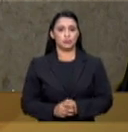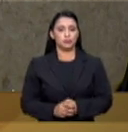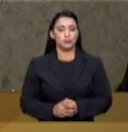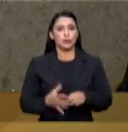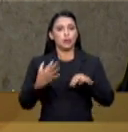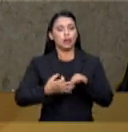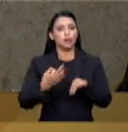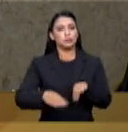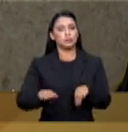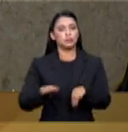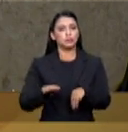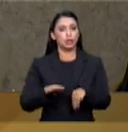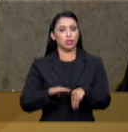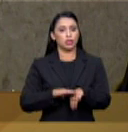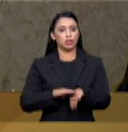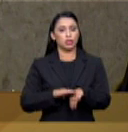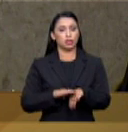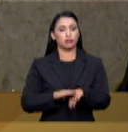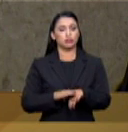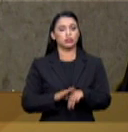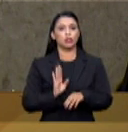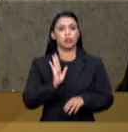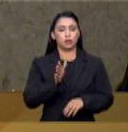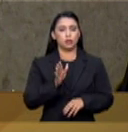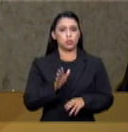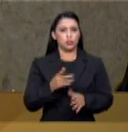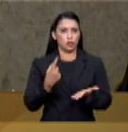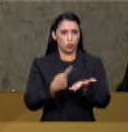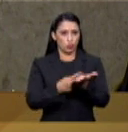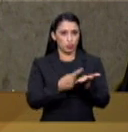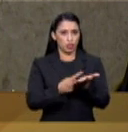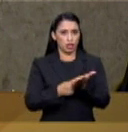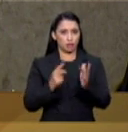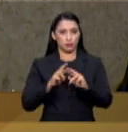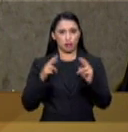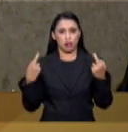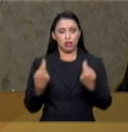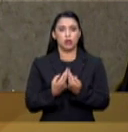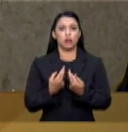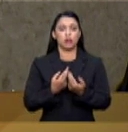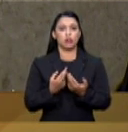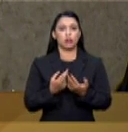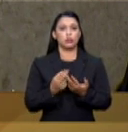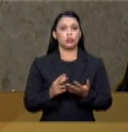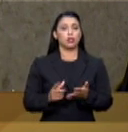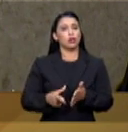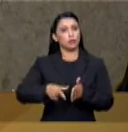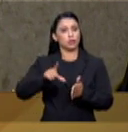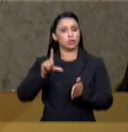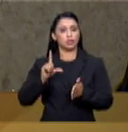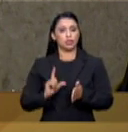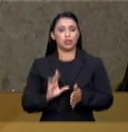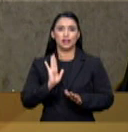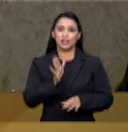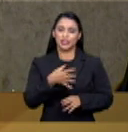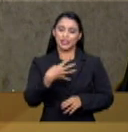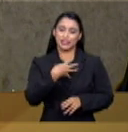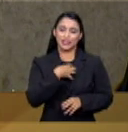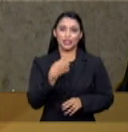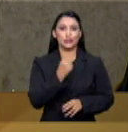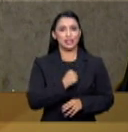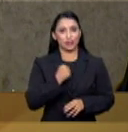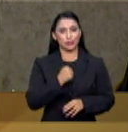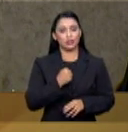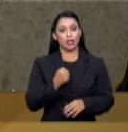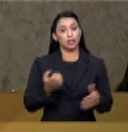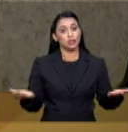Senhores ministros, conforme estabelecido na sessão anterior, nós, já com a saudade no peito, estamos